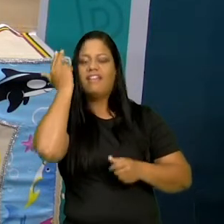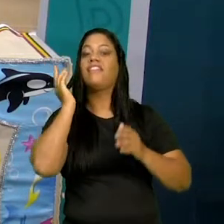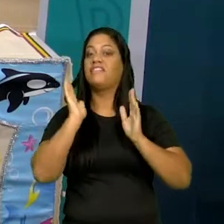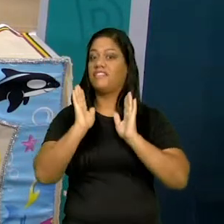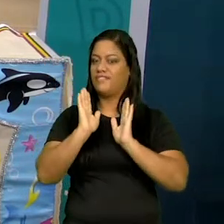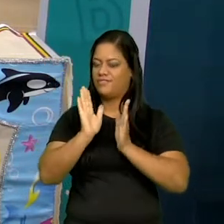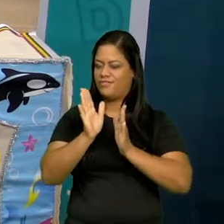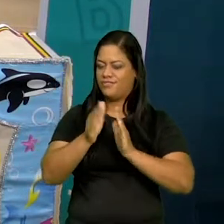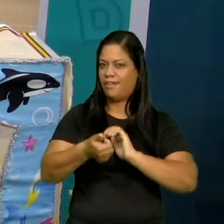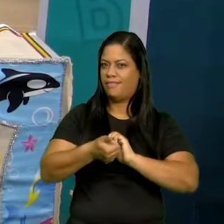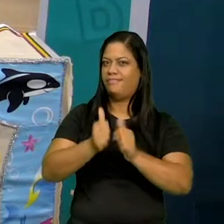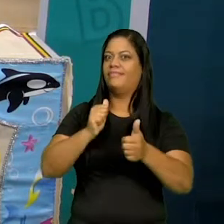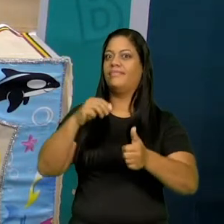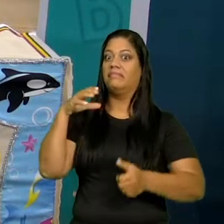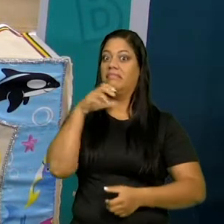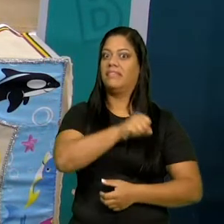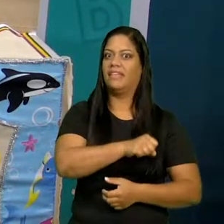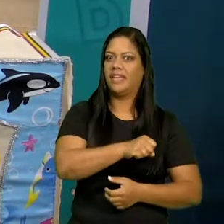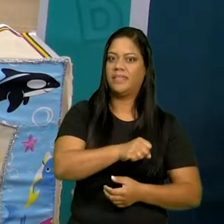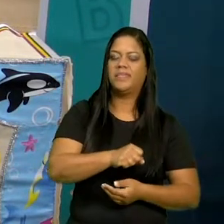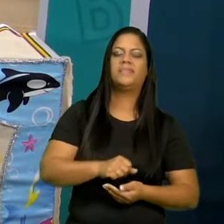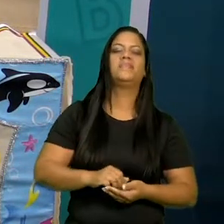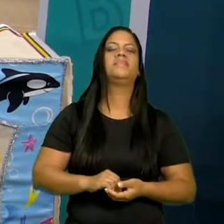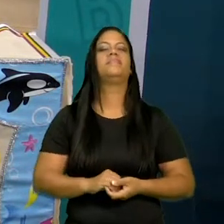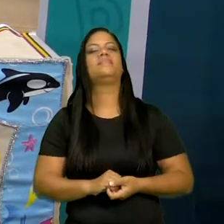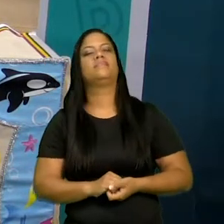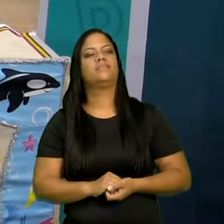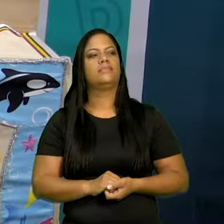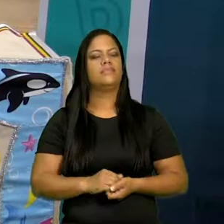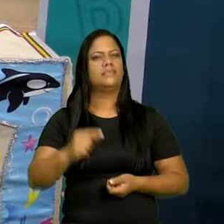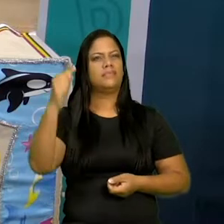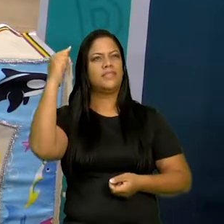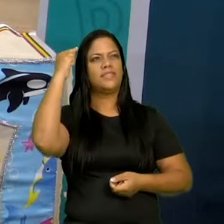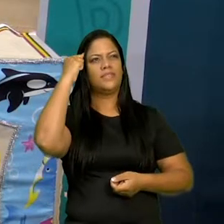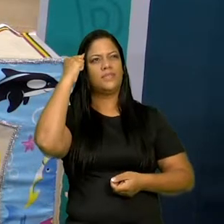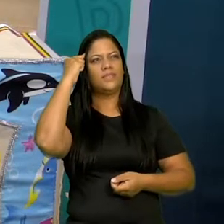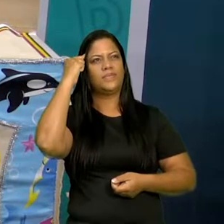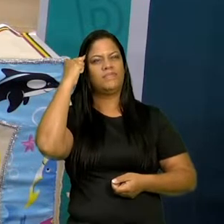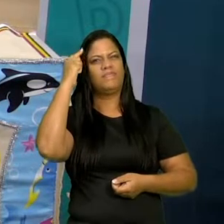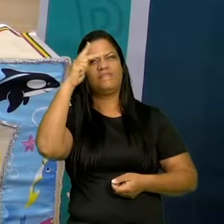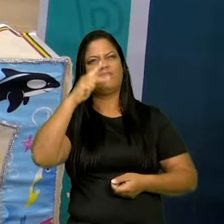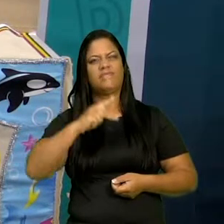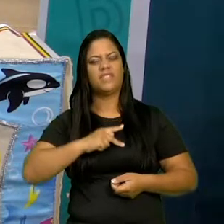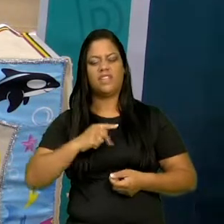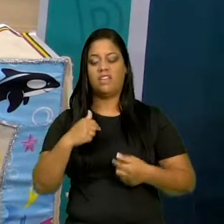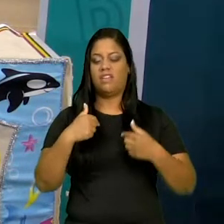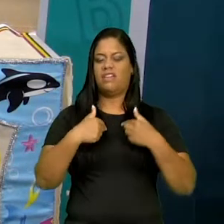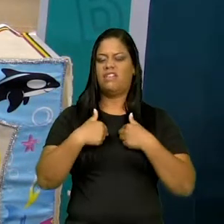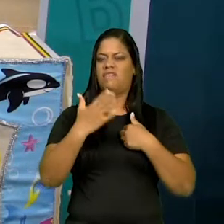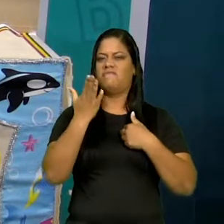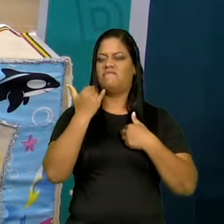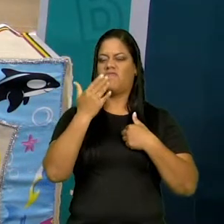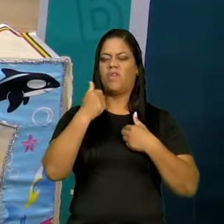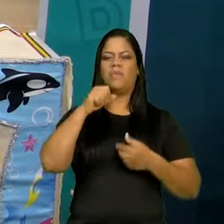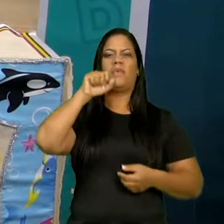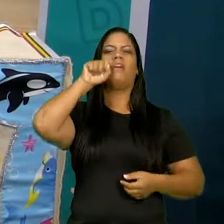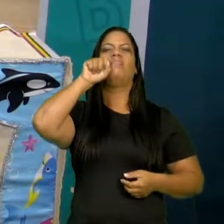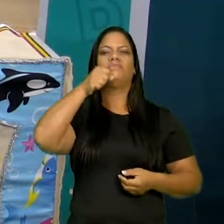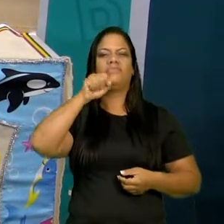tinha passado na frente, ela pensou consigo: eu vou comer uma